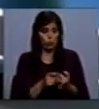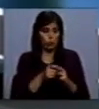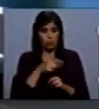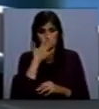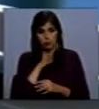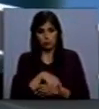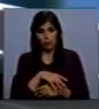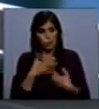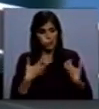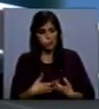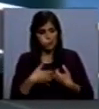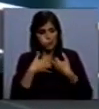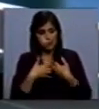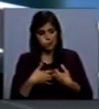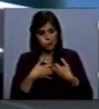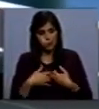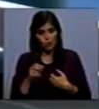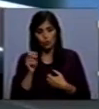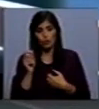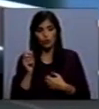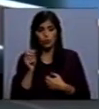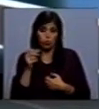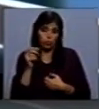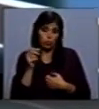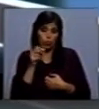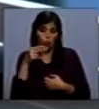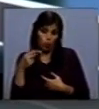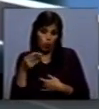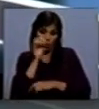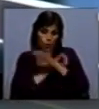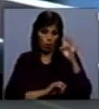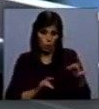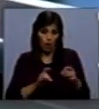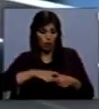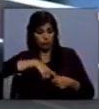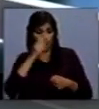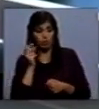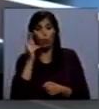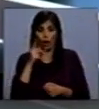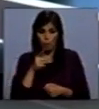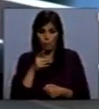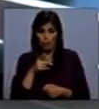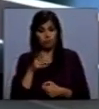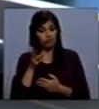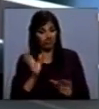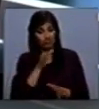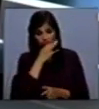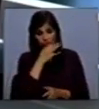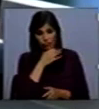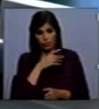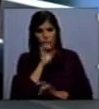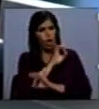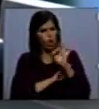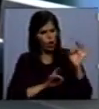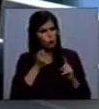eurocepticismo o caso do breque podia querer isabel já falou é e eu pesquiso da europa vai se constituir um desafio não é